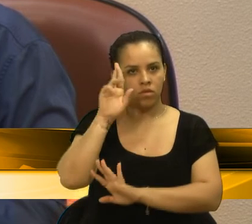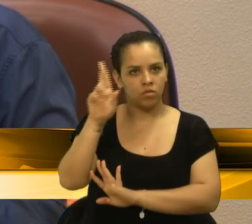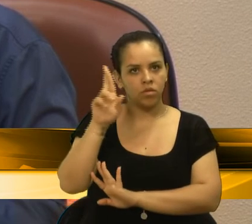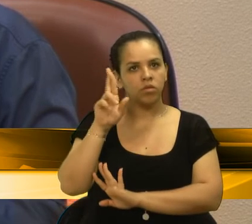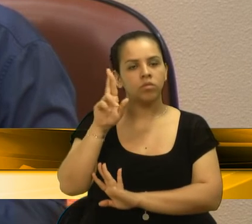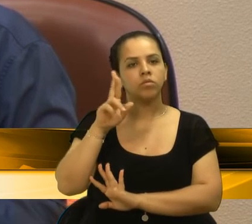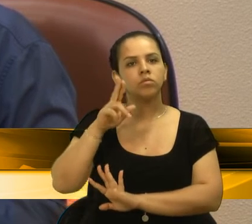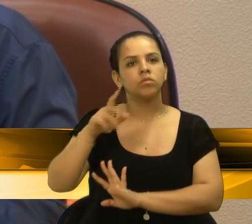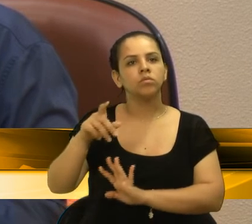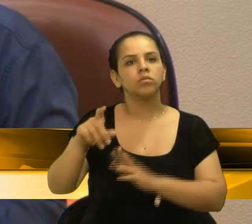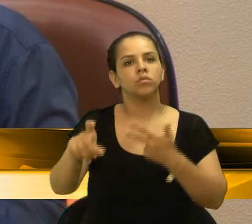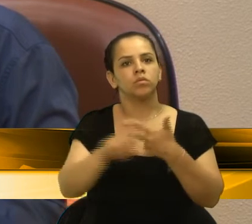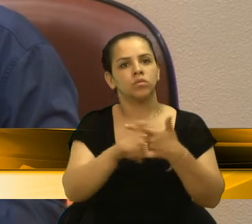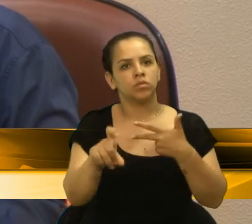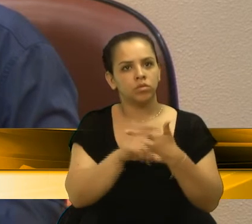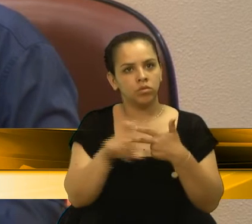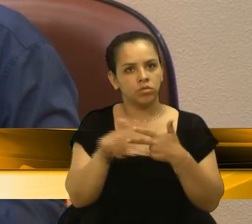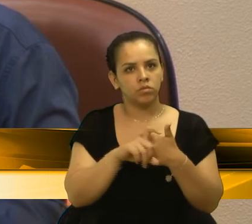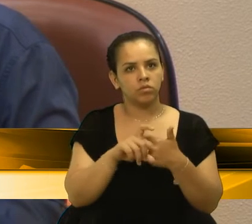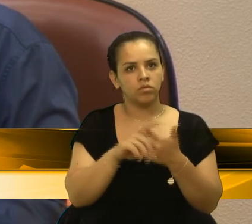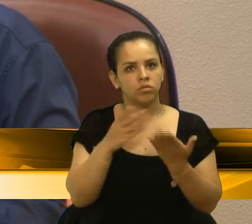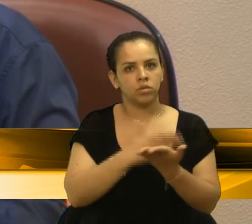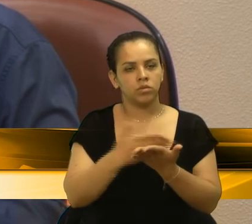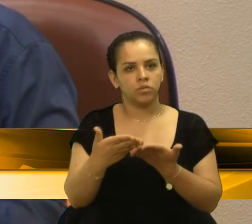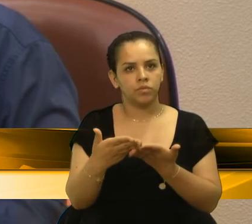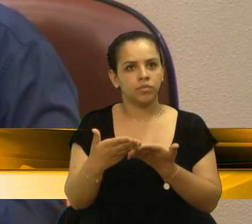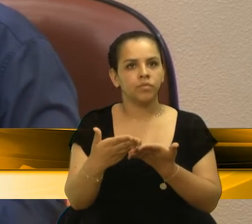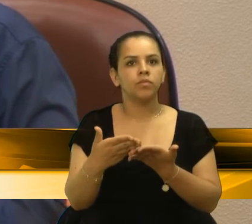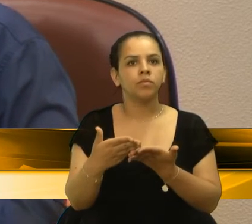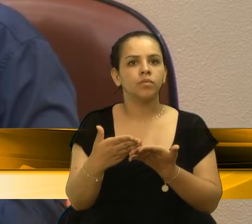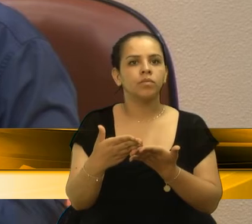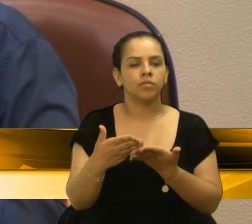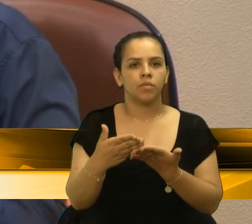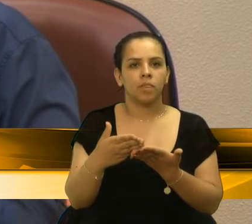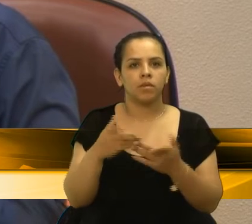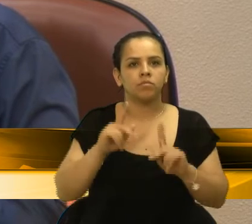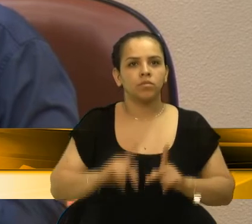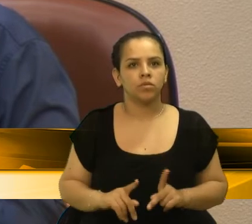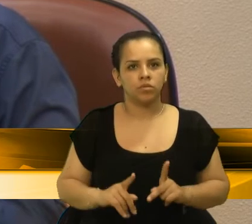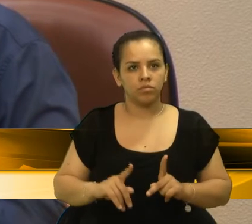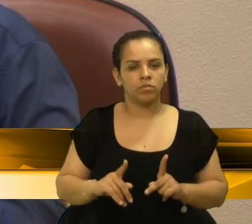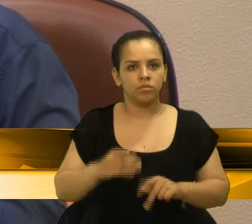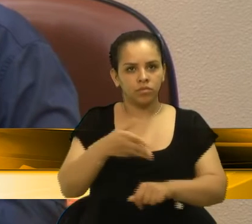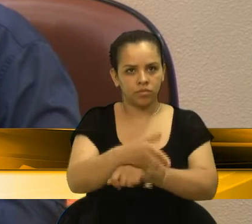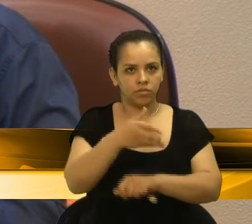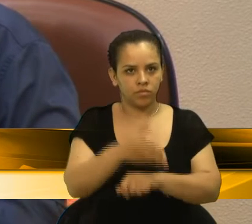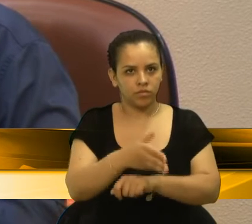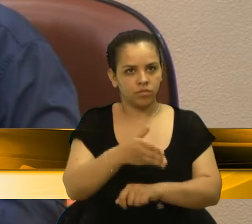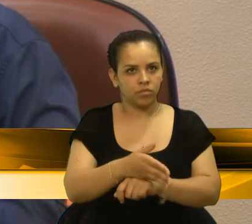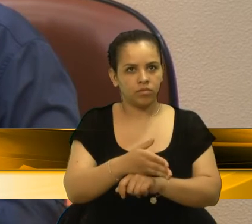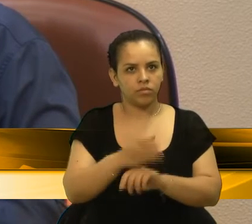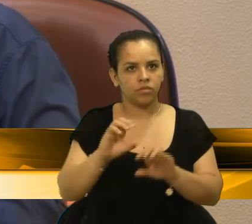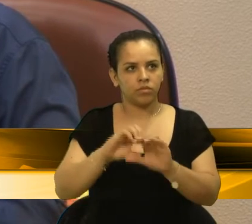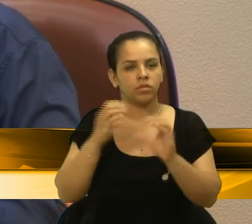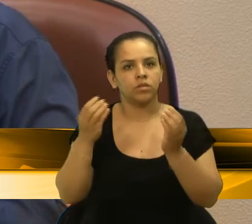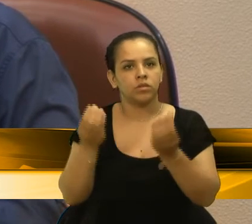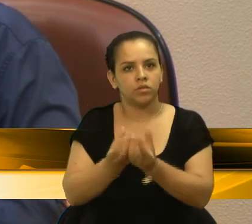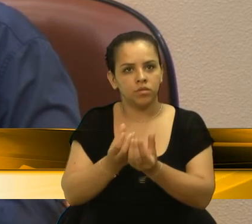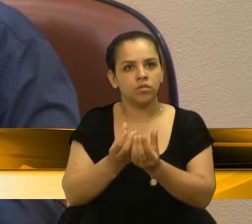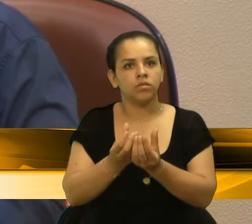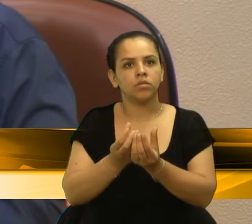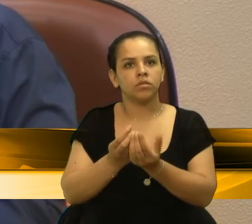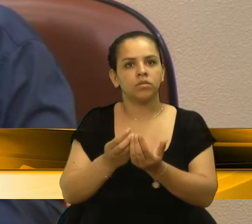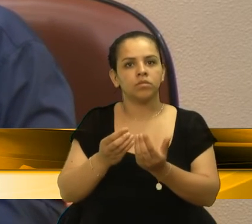Executivo Municipal de Caxias do Sul, iniciando a fase de instrução do processo com a oitiva das testemunhas arroladas pelo denunciado. A coordenadora de comunicação da